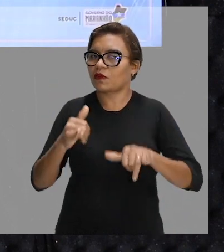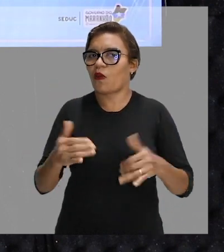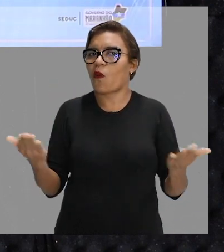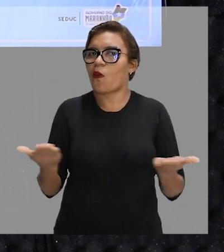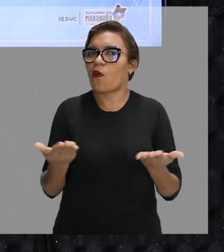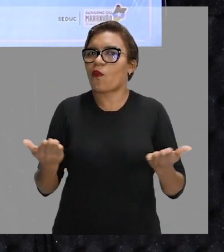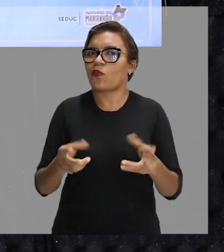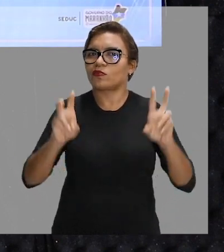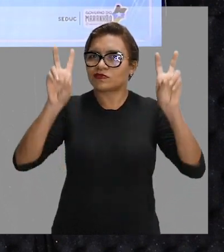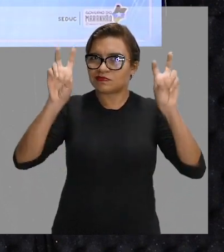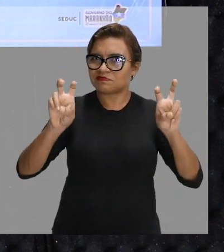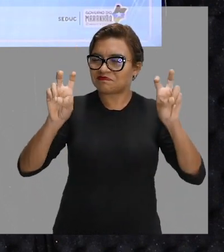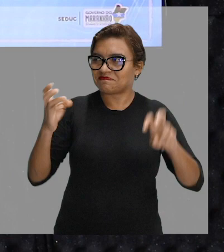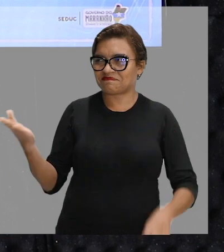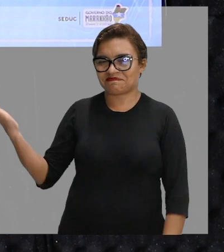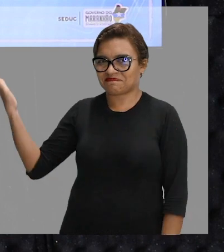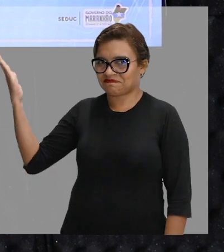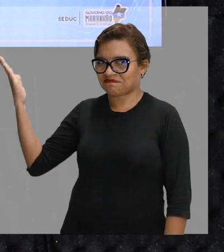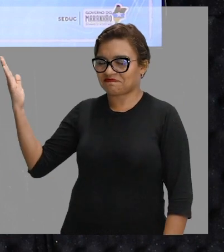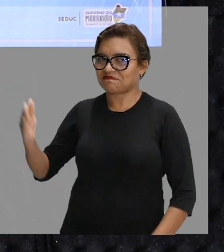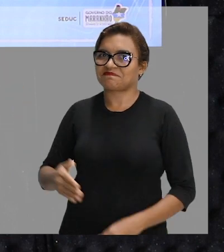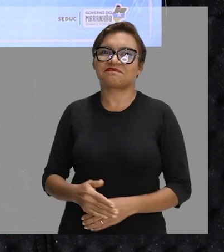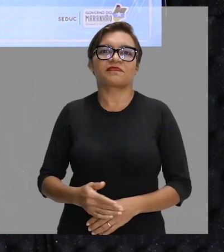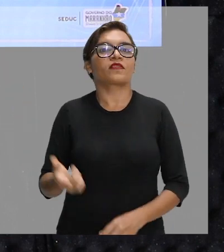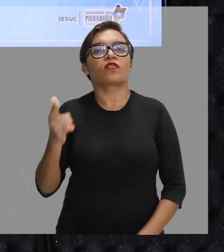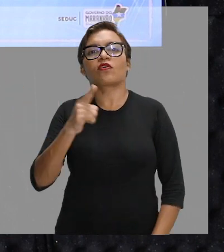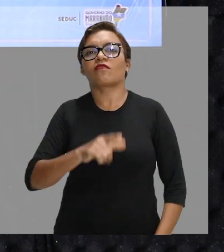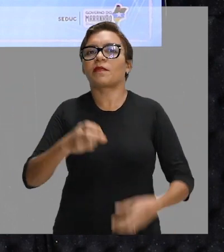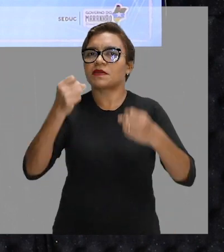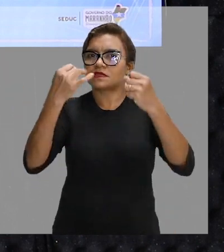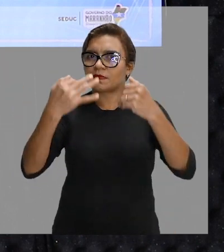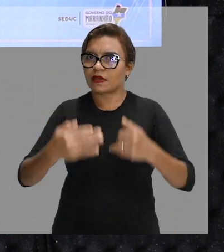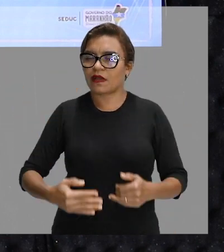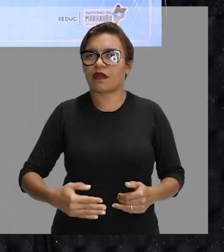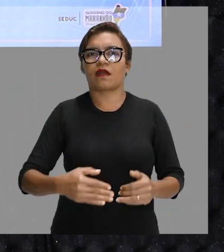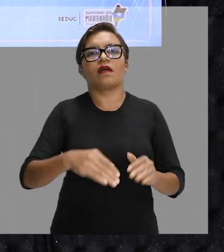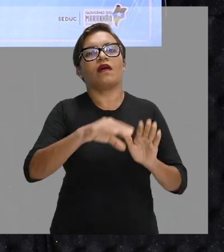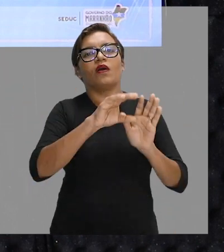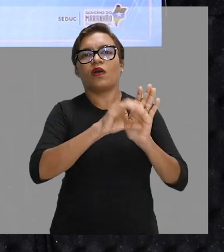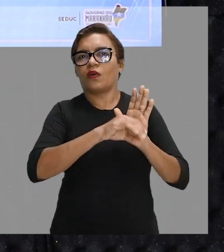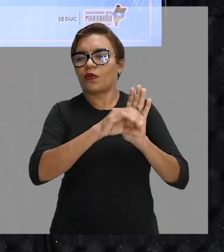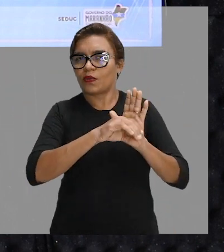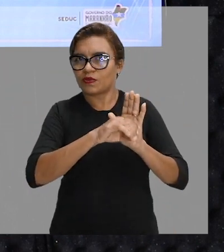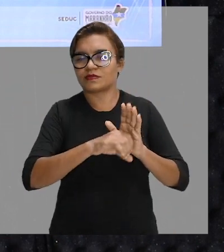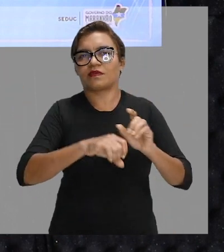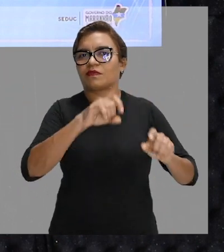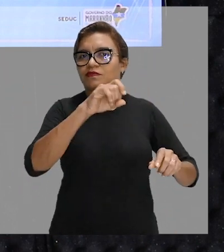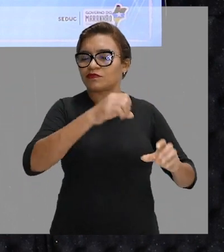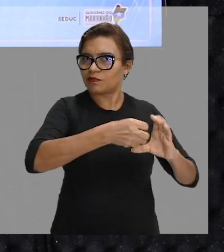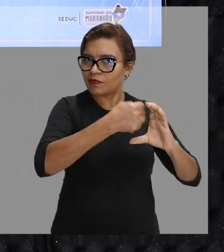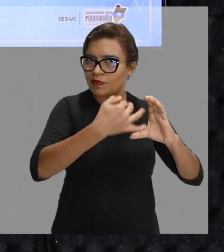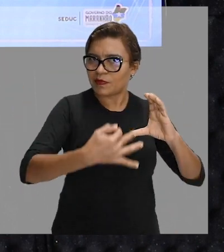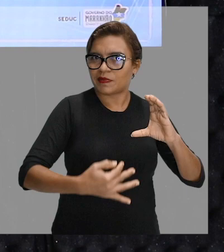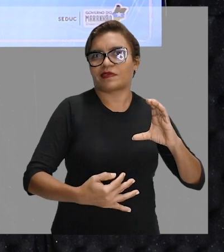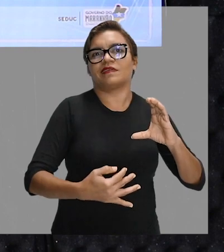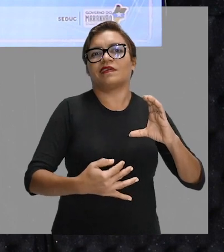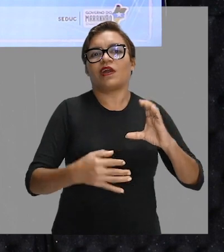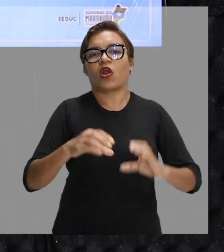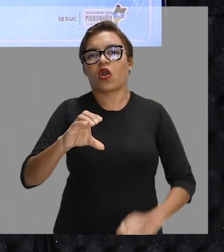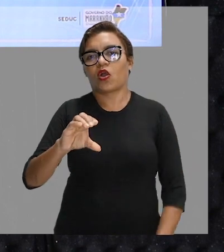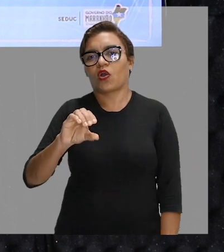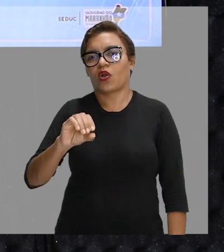propriedades coligativas, né? Nós vamos retomar o conceito de propriedades coligativas e